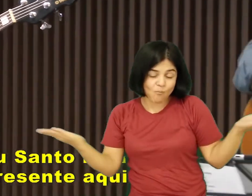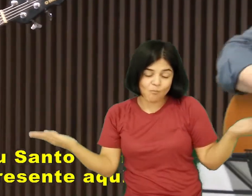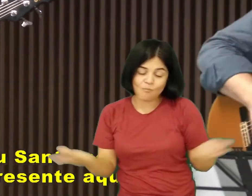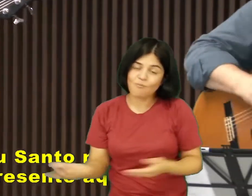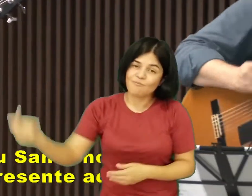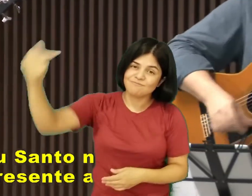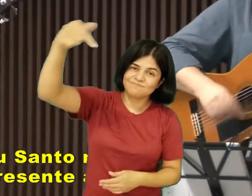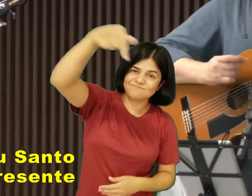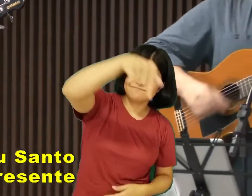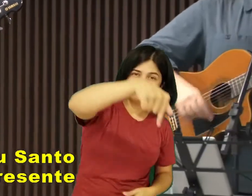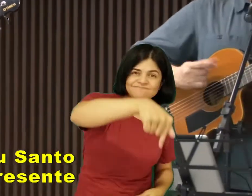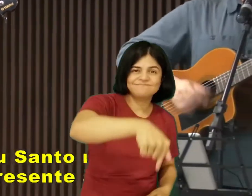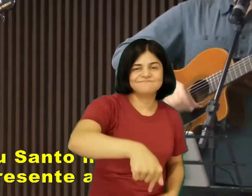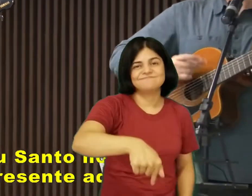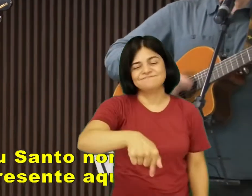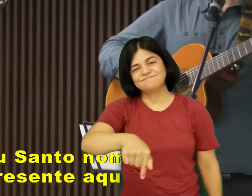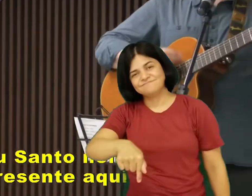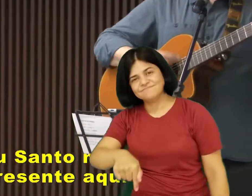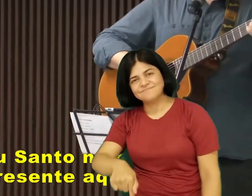presente aqui.